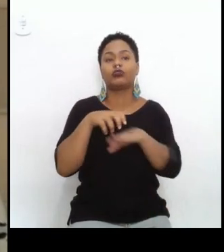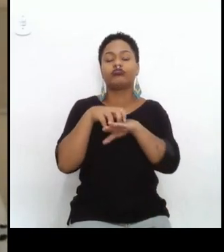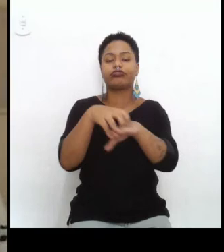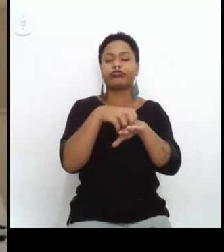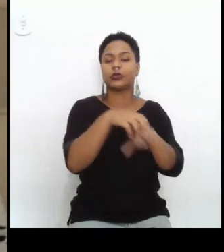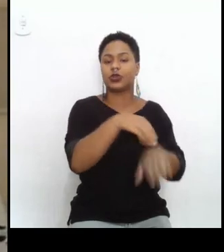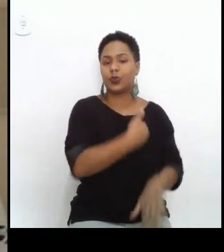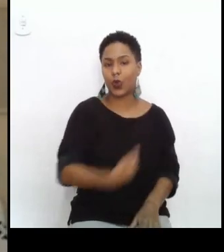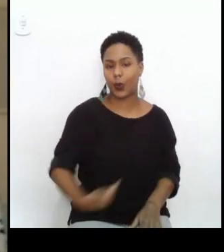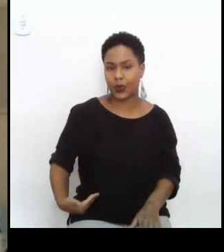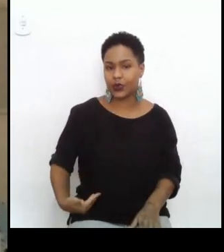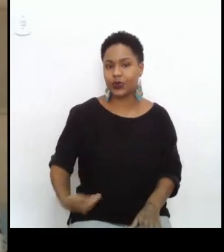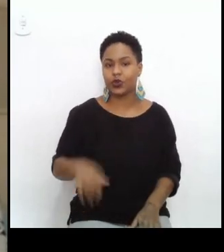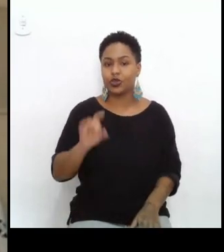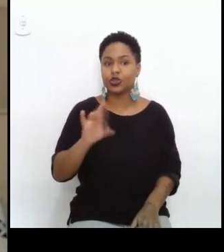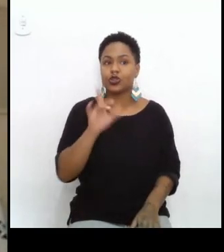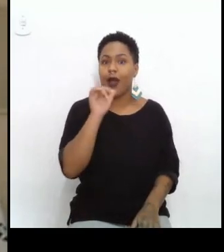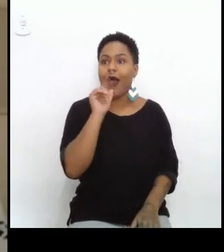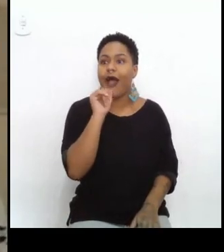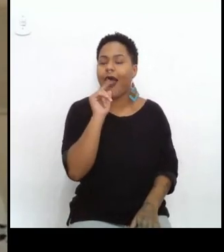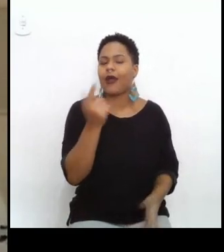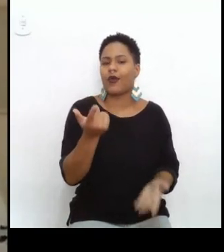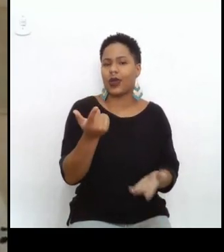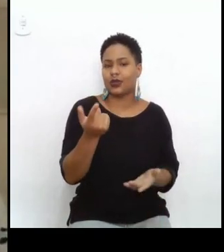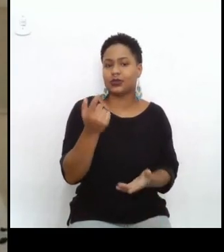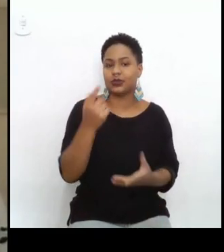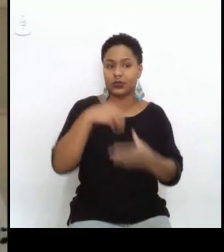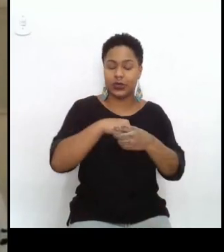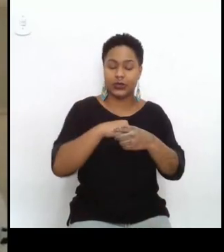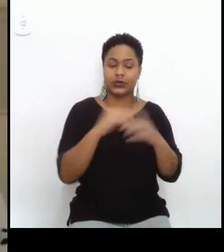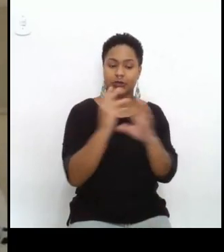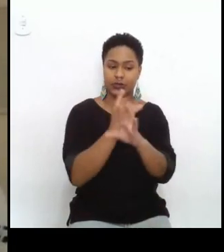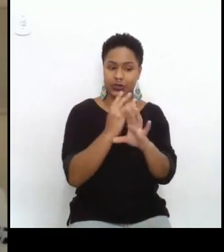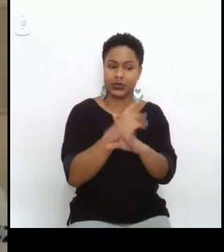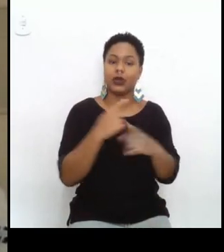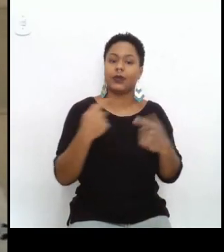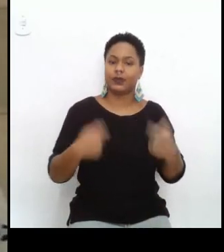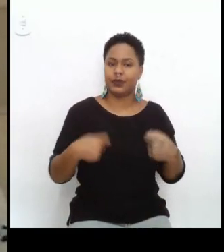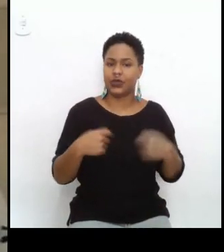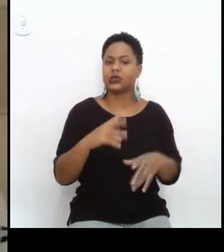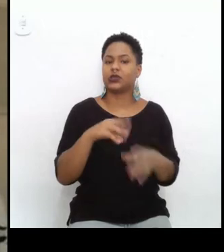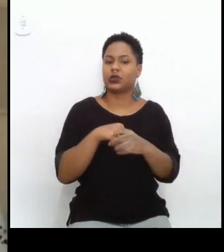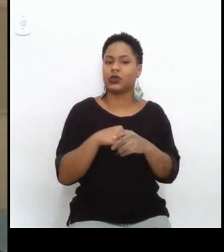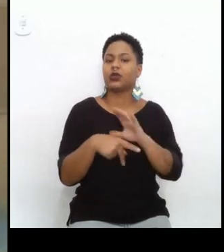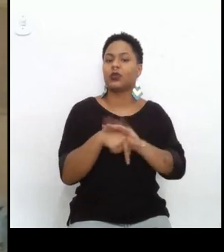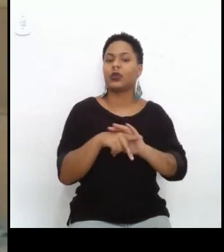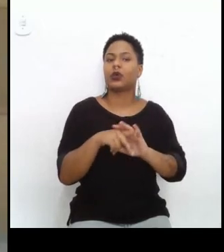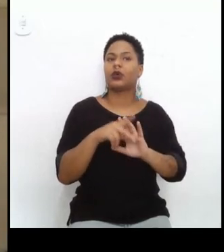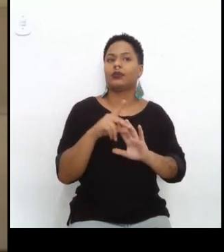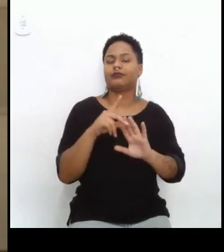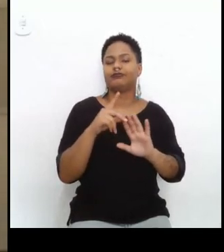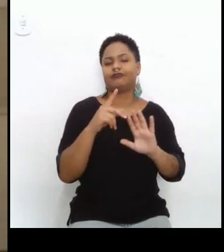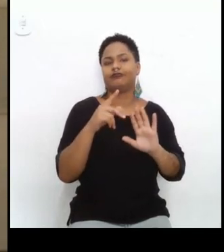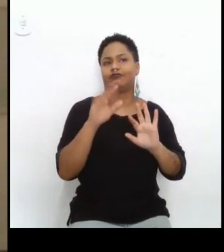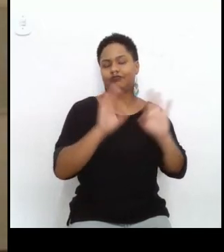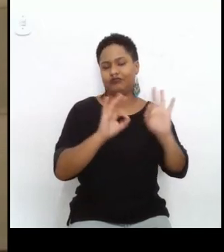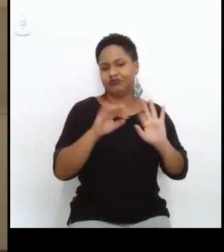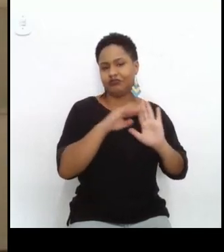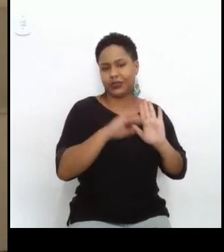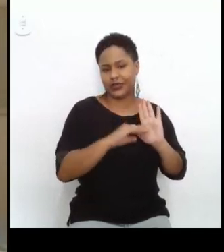sei lá se é só a água na cidade isso devia sim fazer parte dessa pauta assim enfim